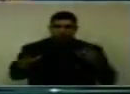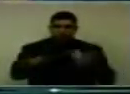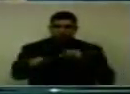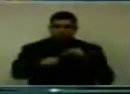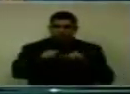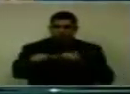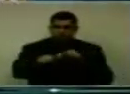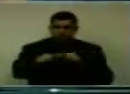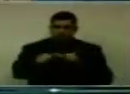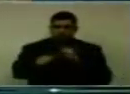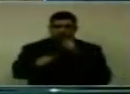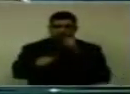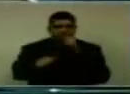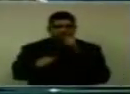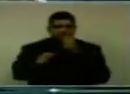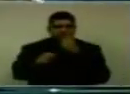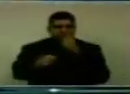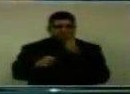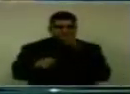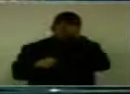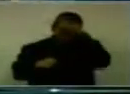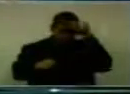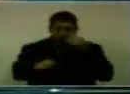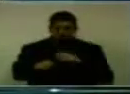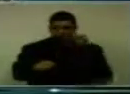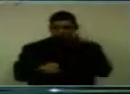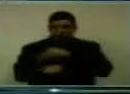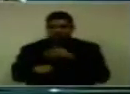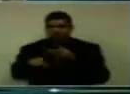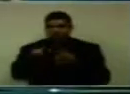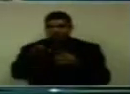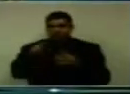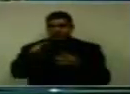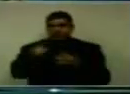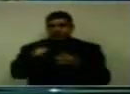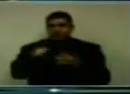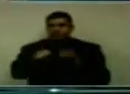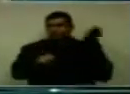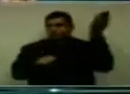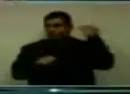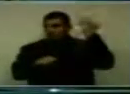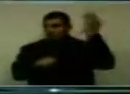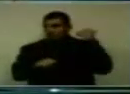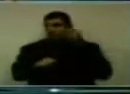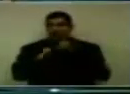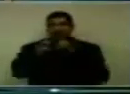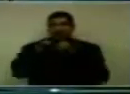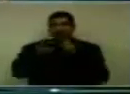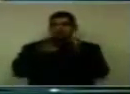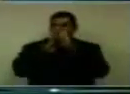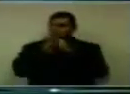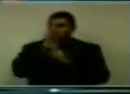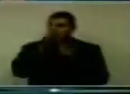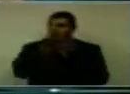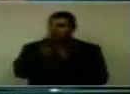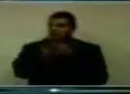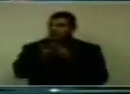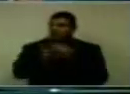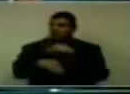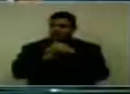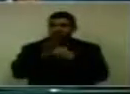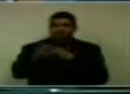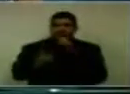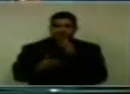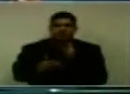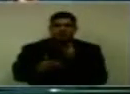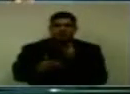expansão de água e esgoto em Manaus desde os ingleses no início do século passado. Se o relatório da Arsan estiver errado, tudo bem, eu